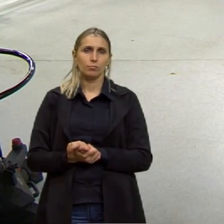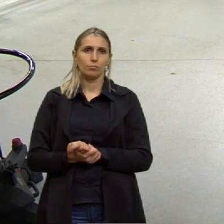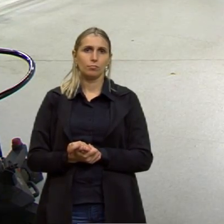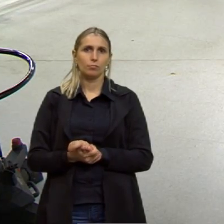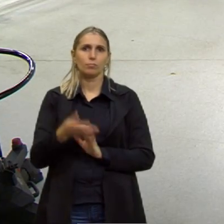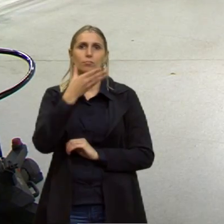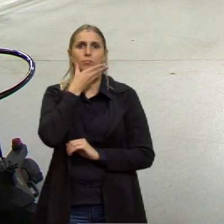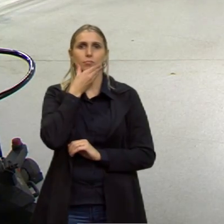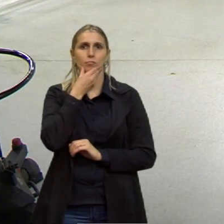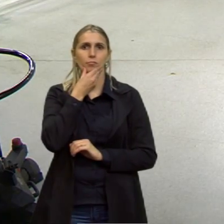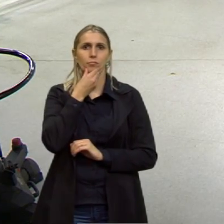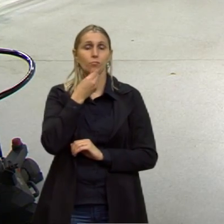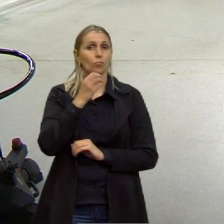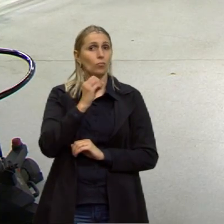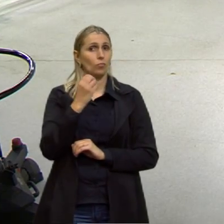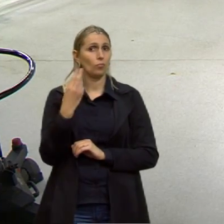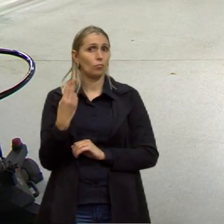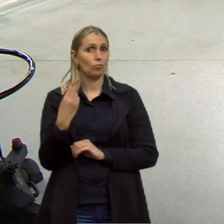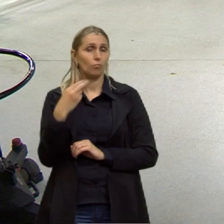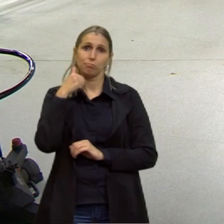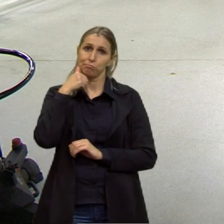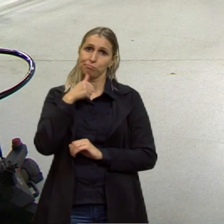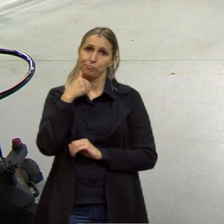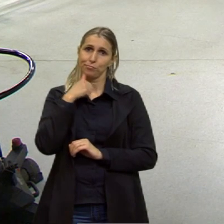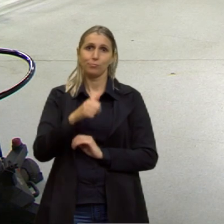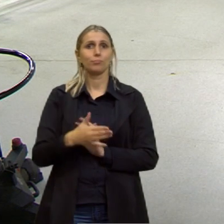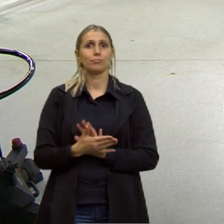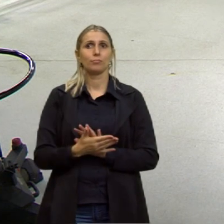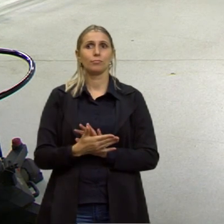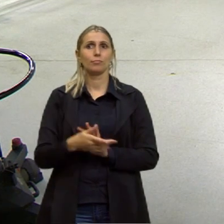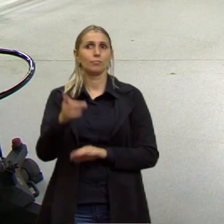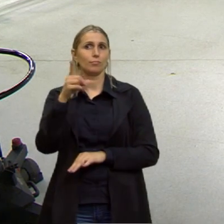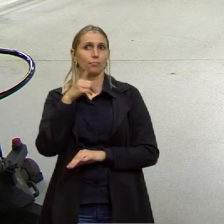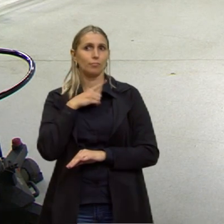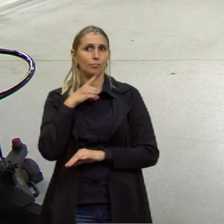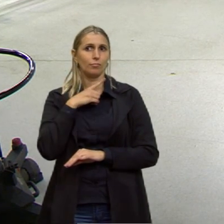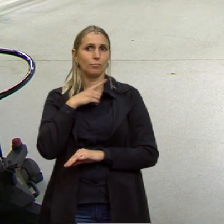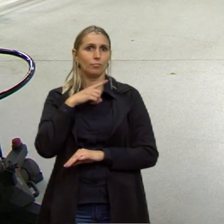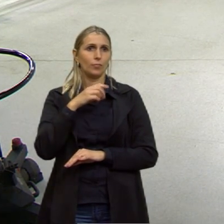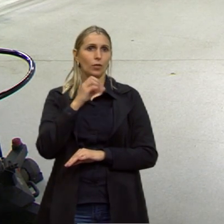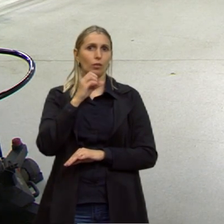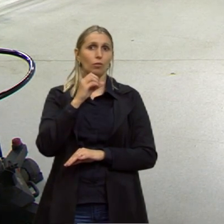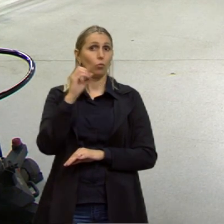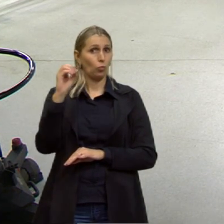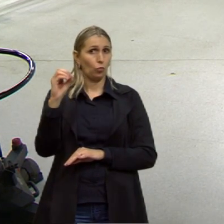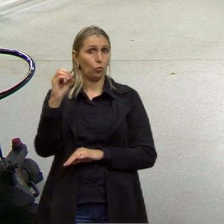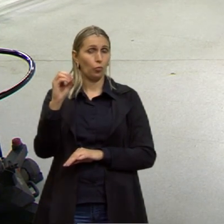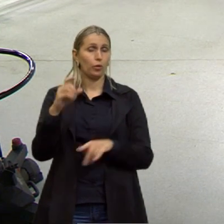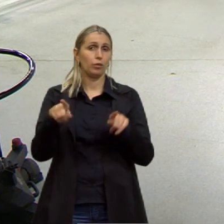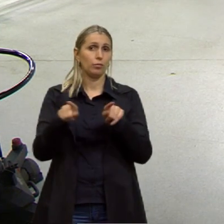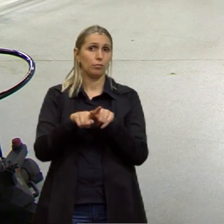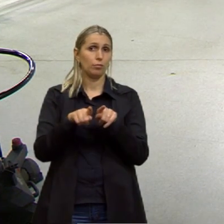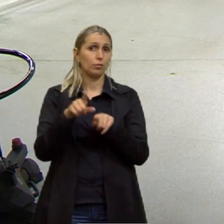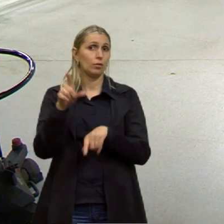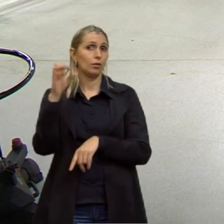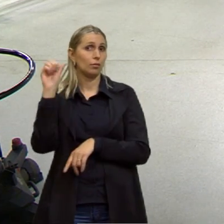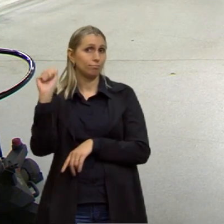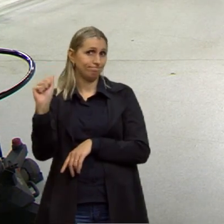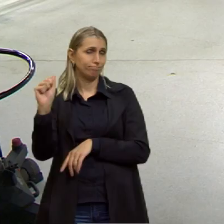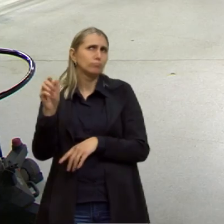é menino ou menina eu tenho aqui um o e eu tenho a